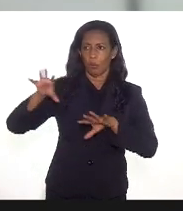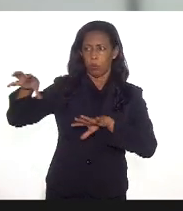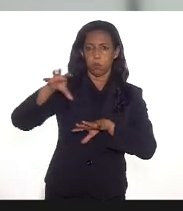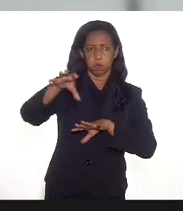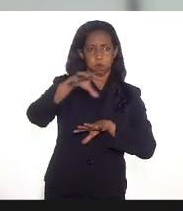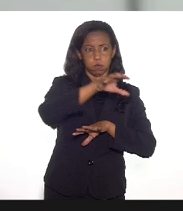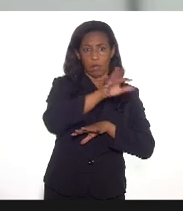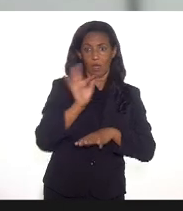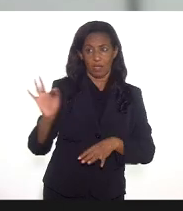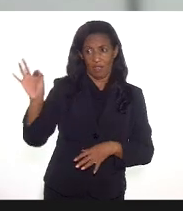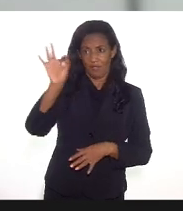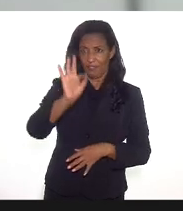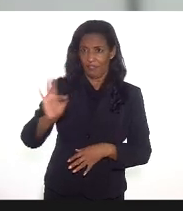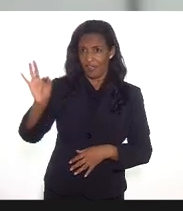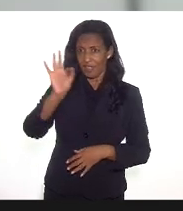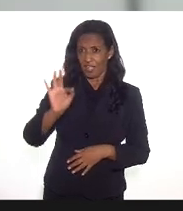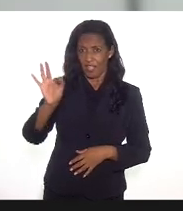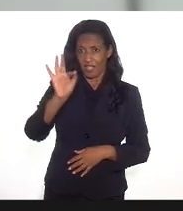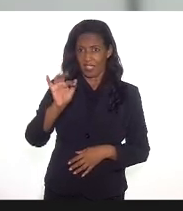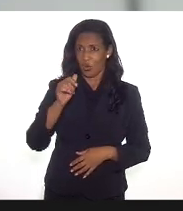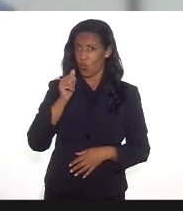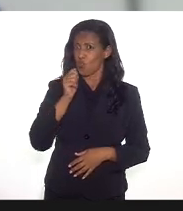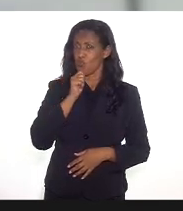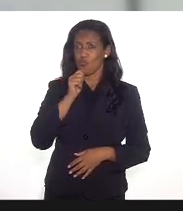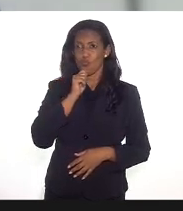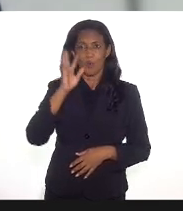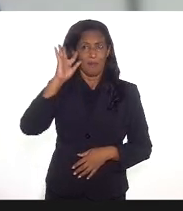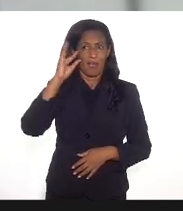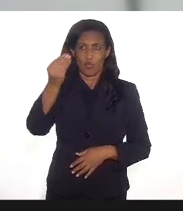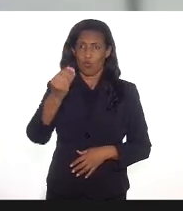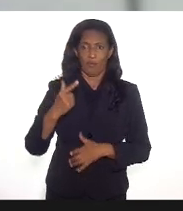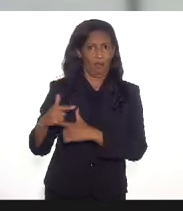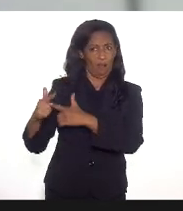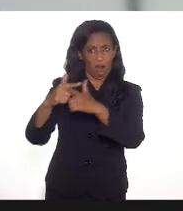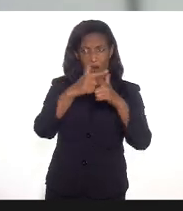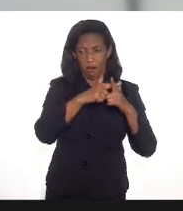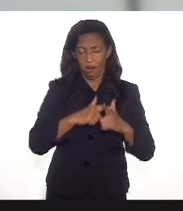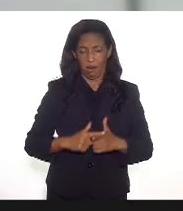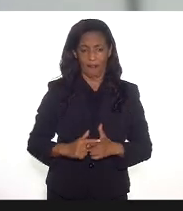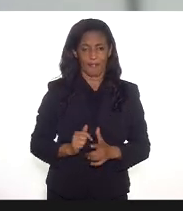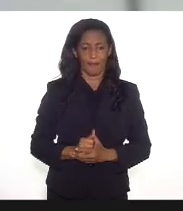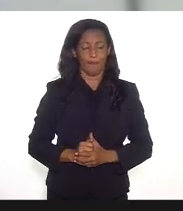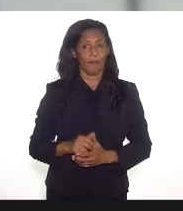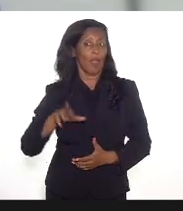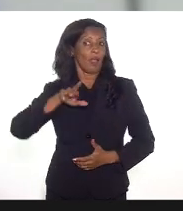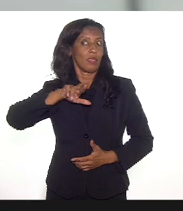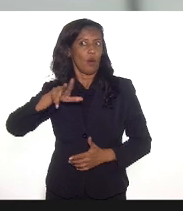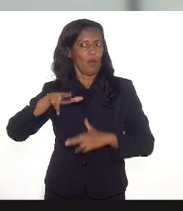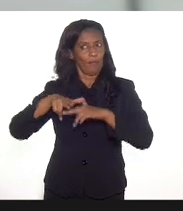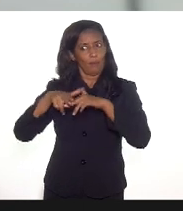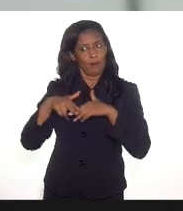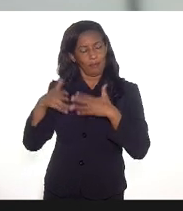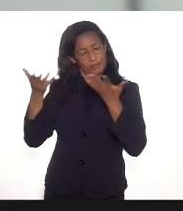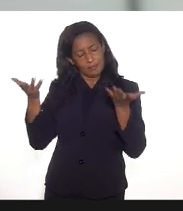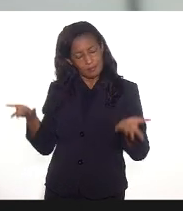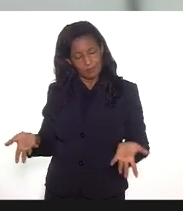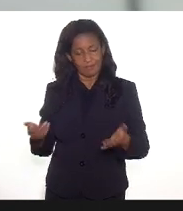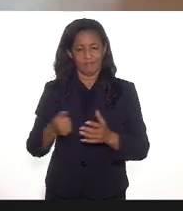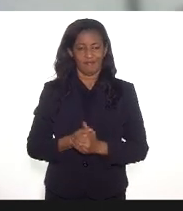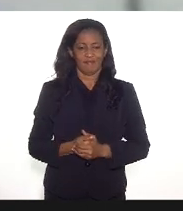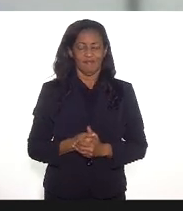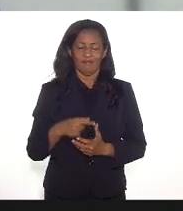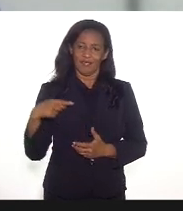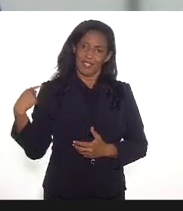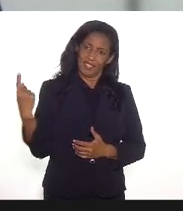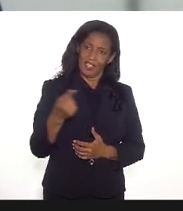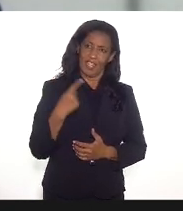não tem nenhuma equação no médio e curto prazo para resolver. Não é por causa disso que a gente vai